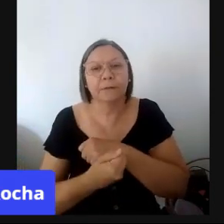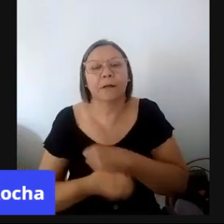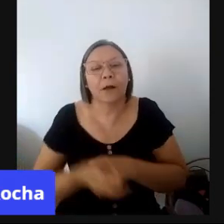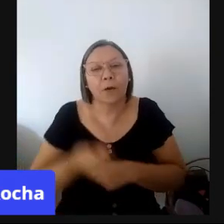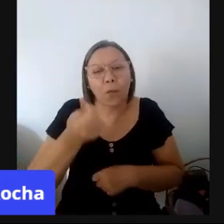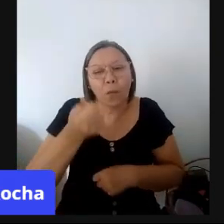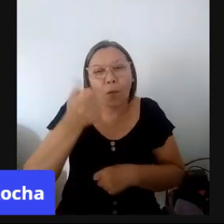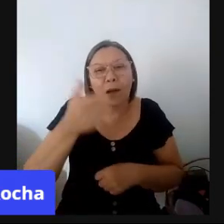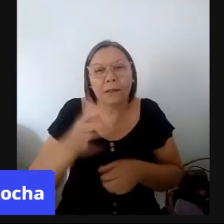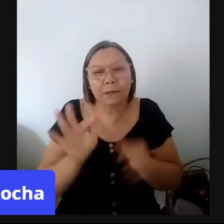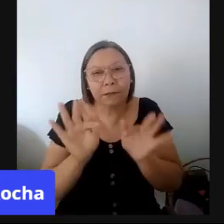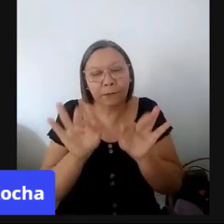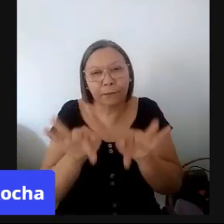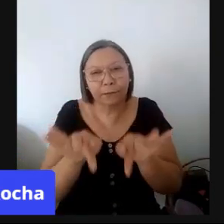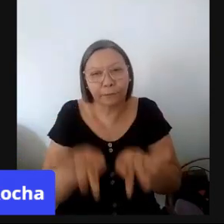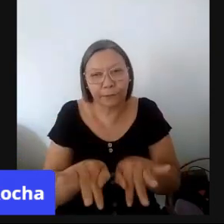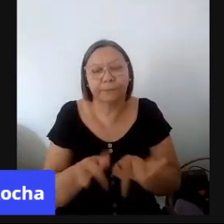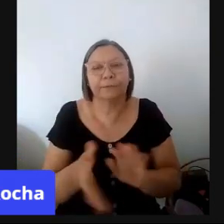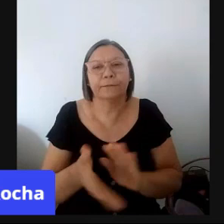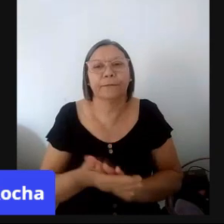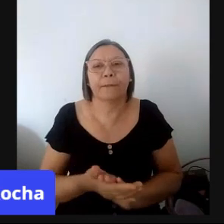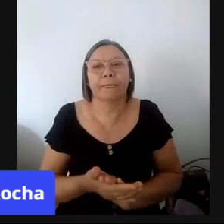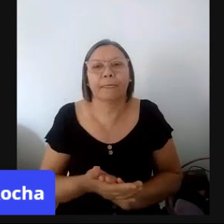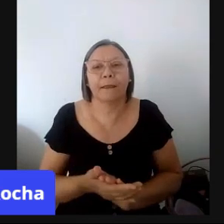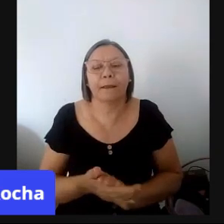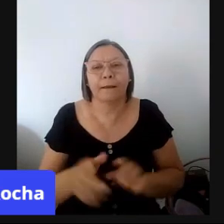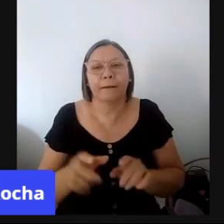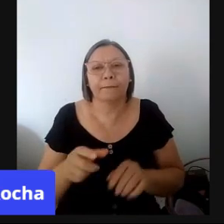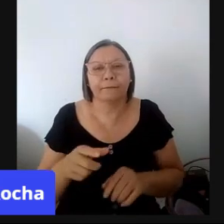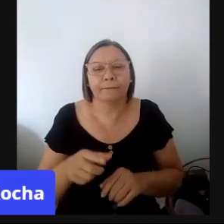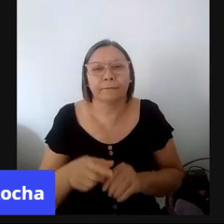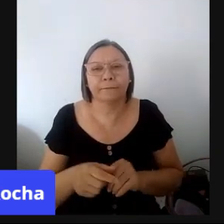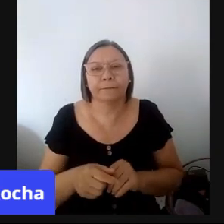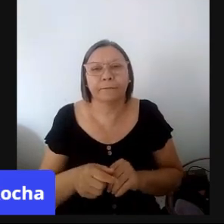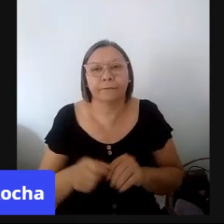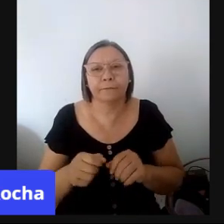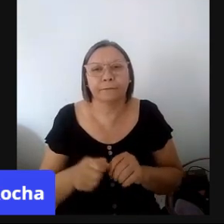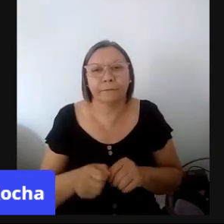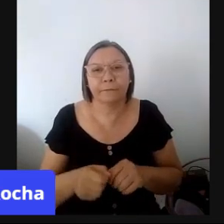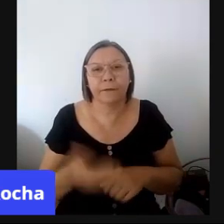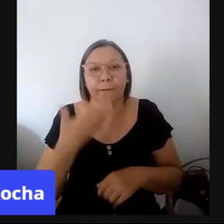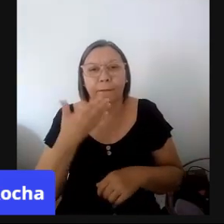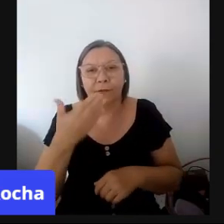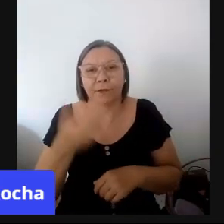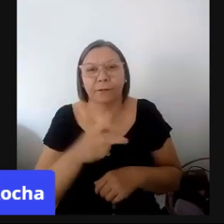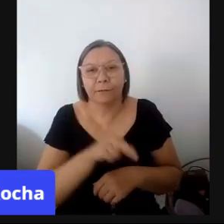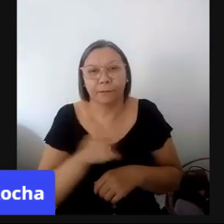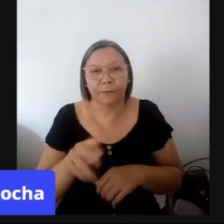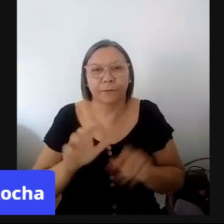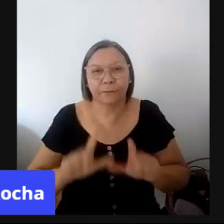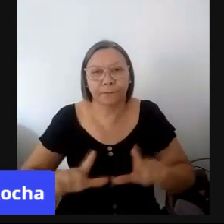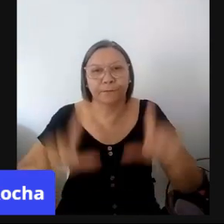mas tiver como colocar o slide, fazendo favor.